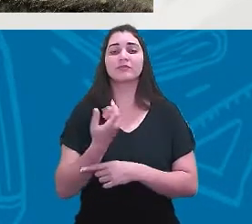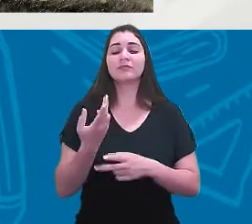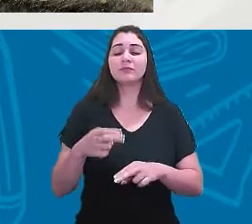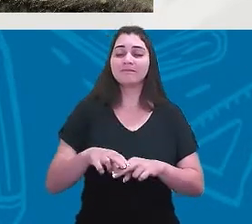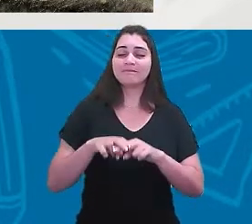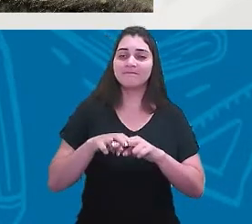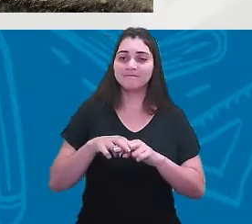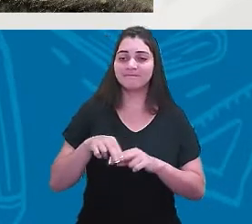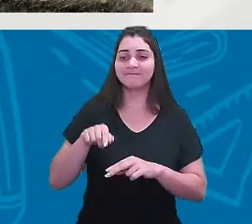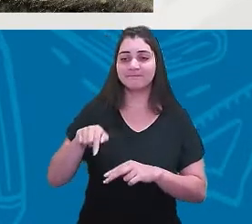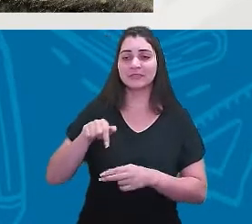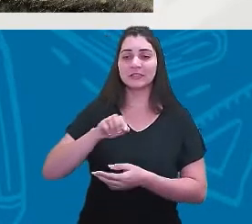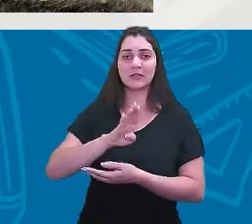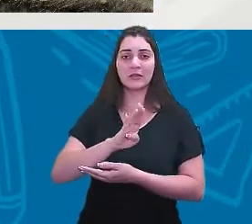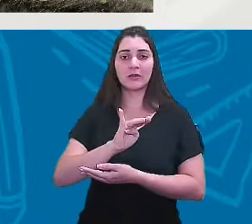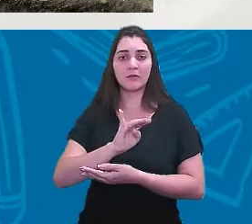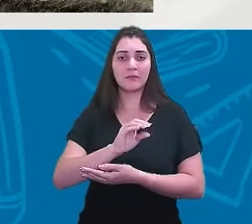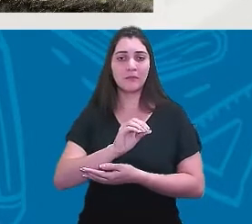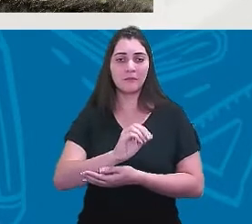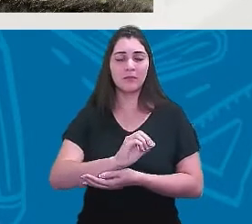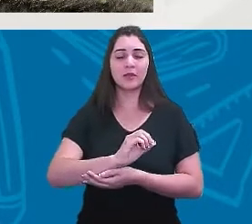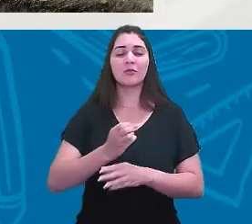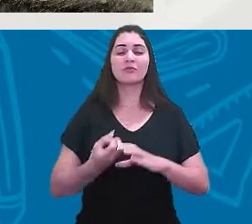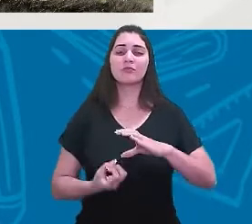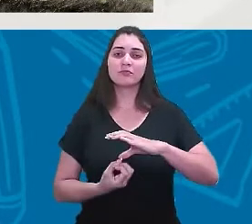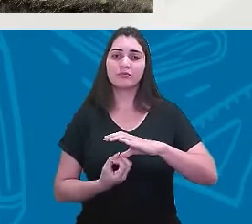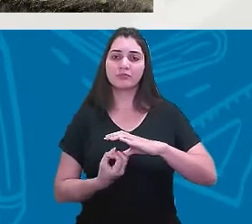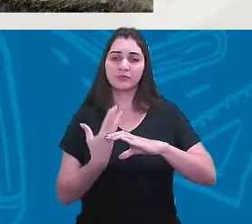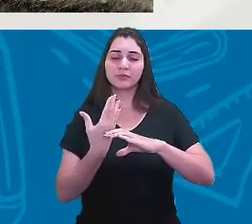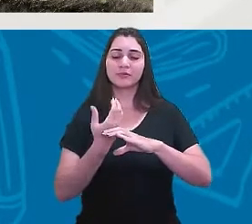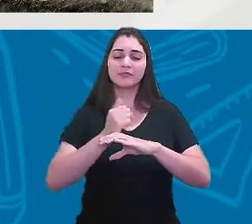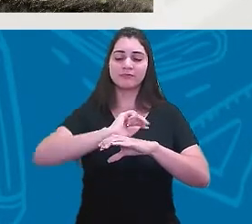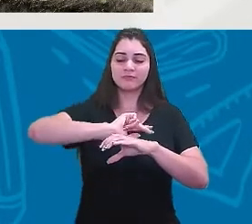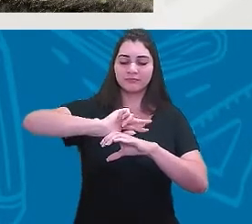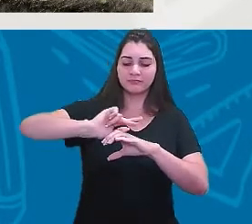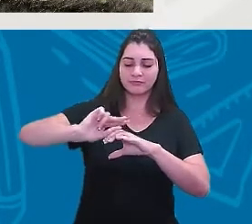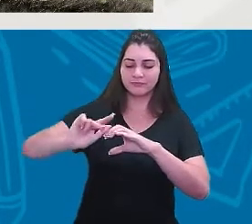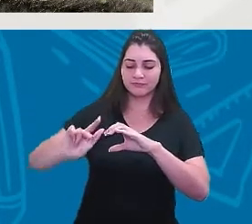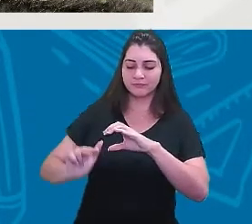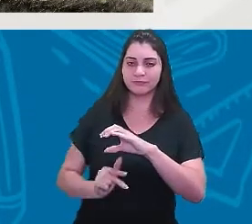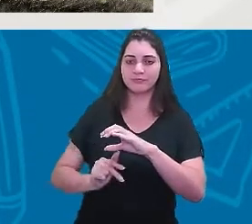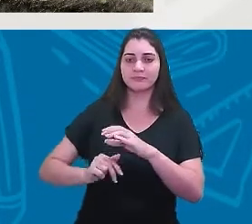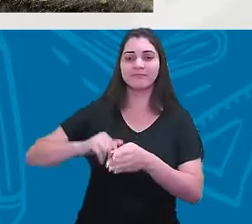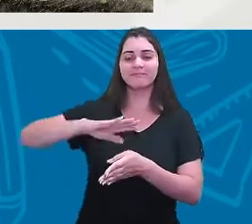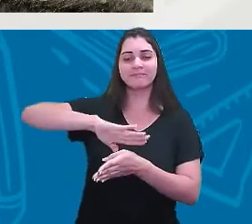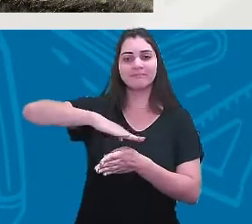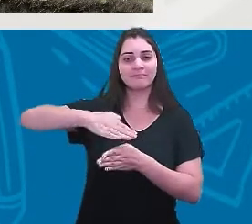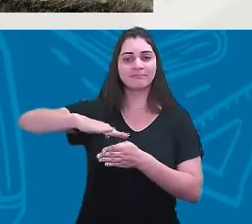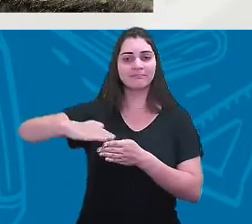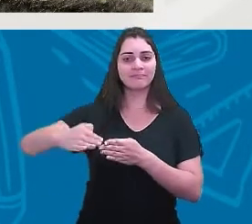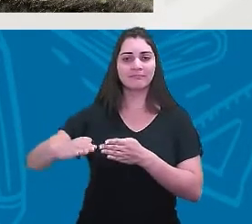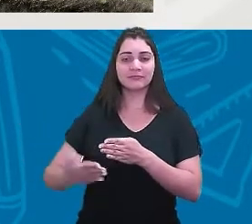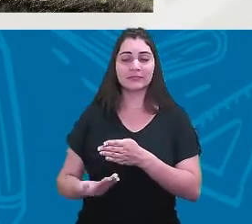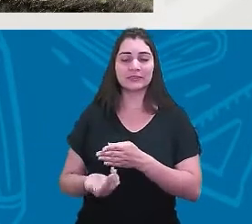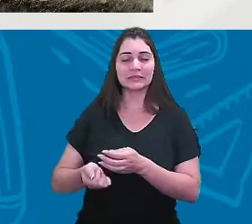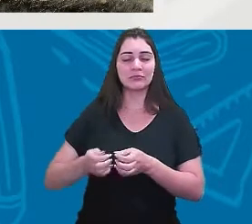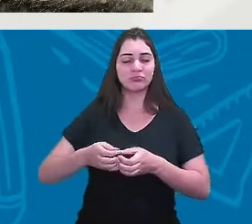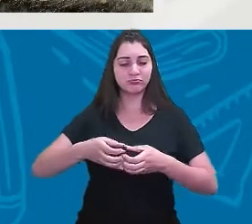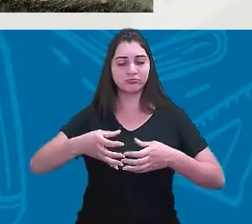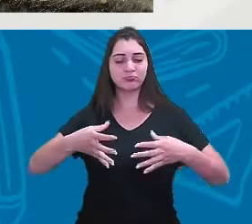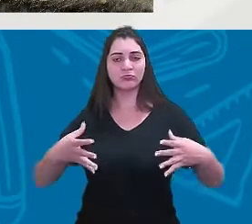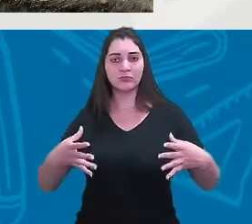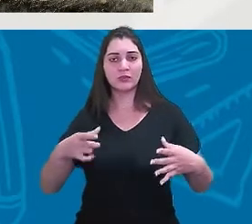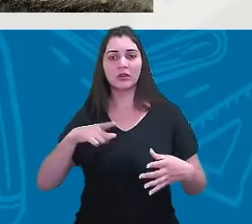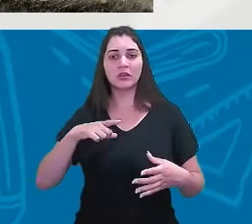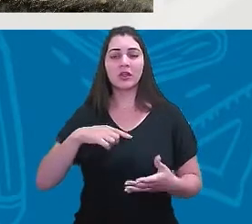a biodiversidade da fauna da Mata Atlântica é enorme, né? E aí eu trouxe para vocês aí o exemplo